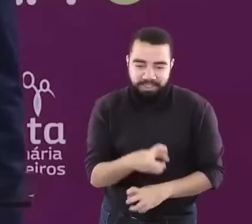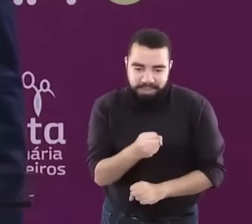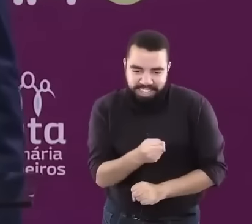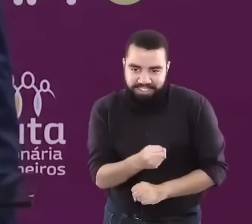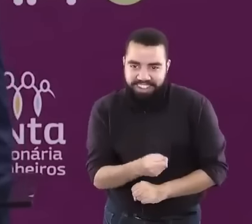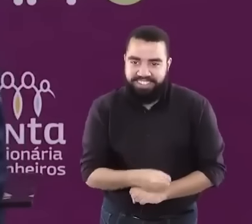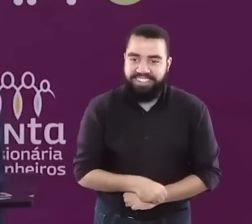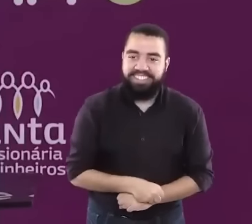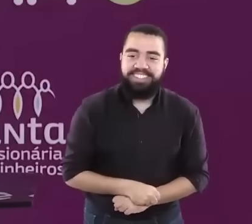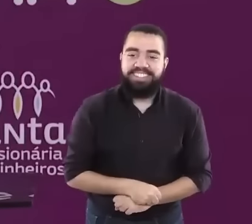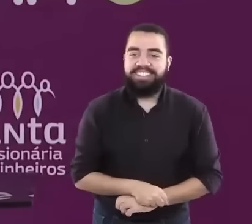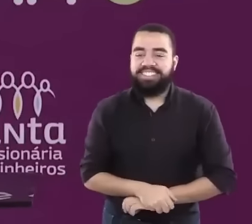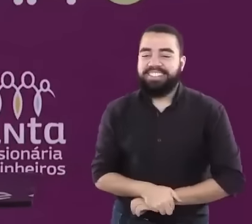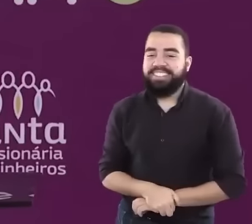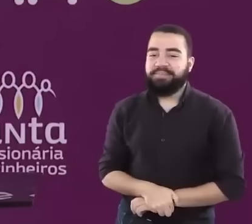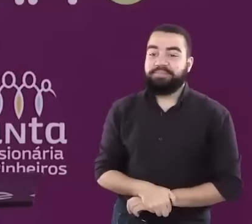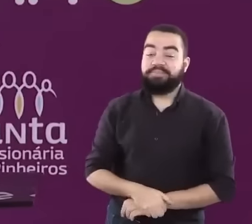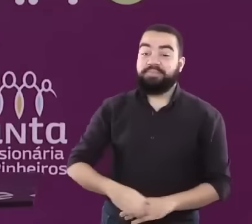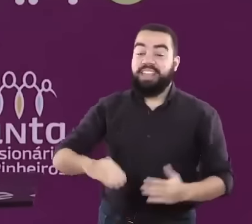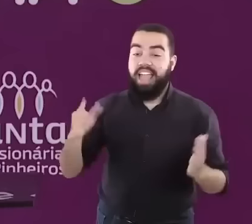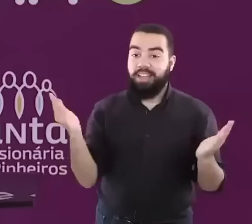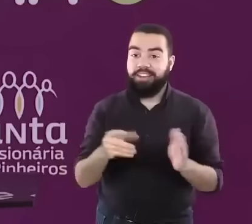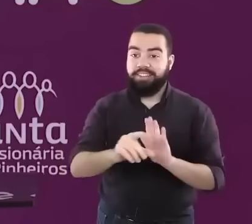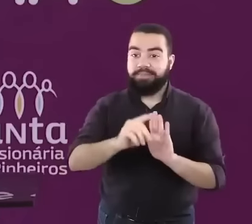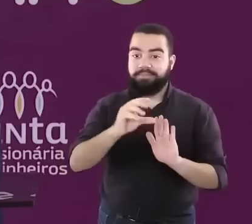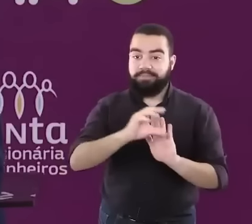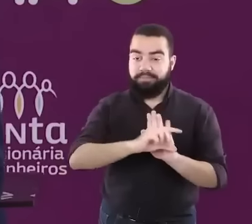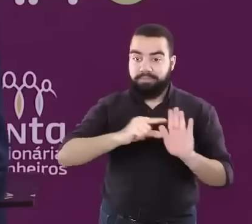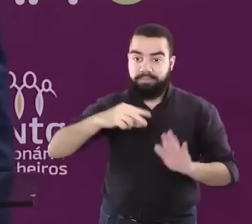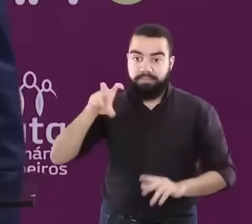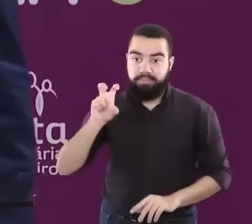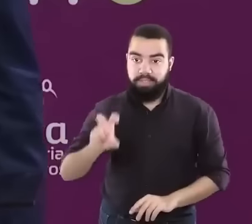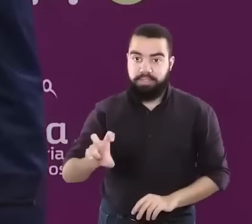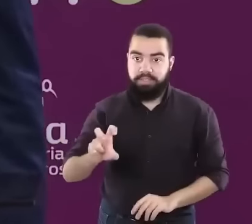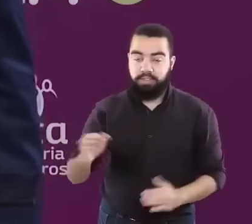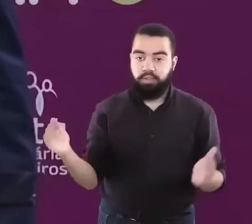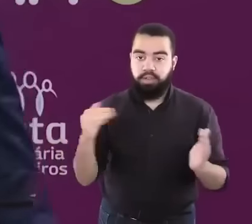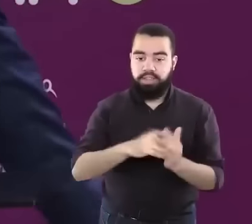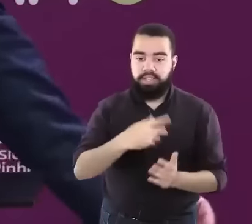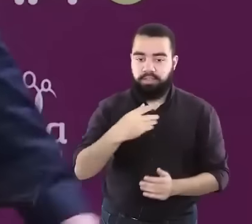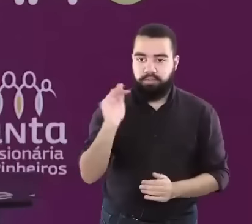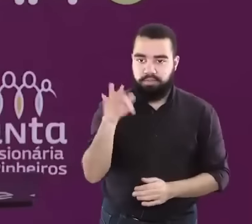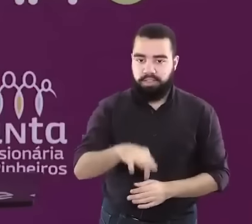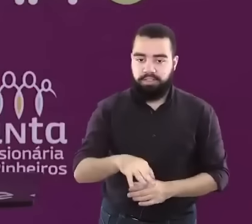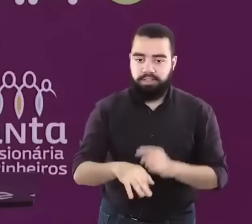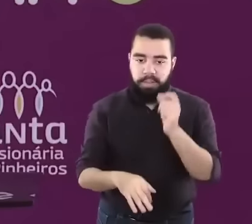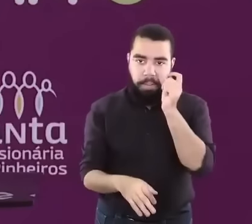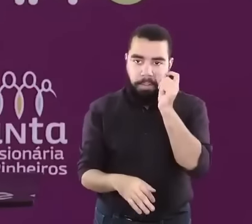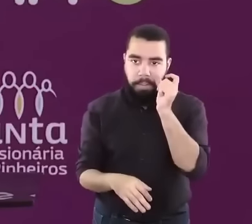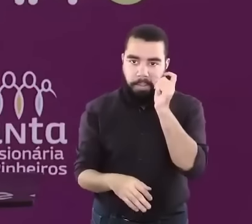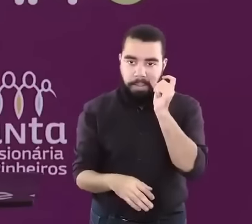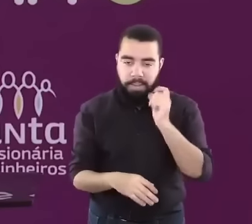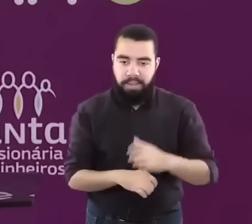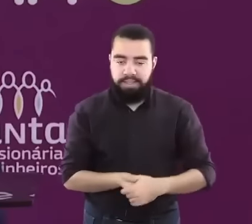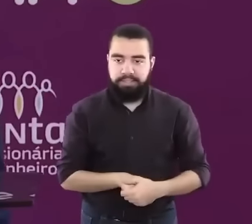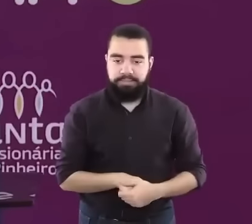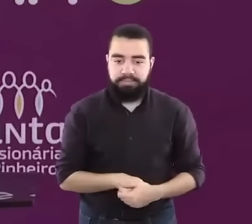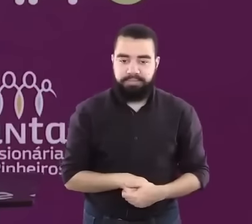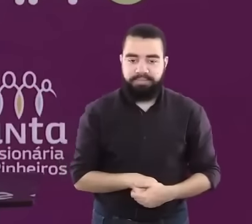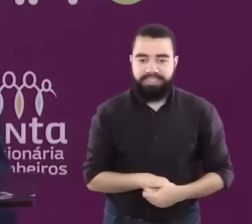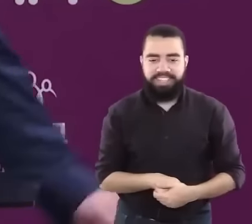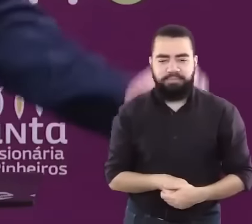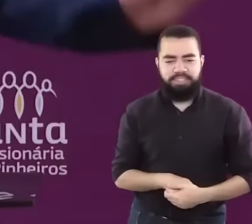62 no Versículo 5 em diante Vamos ler até o Versículo 8 diz